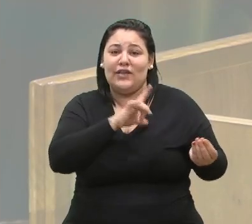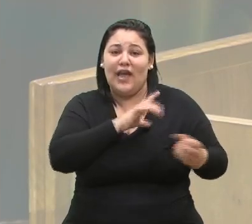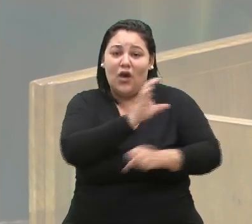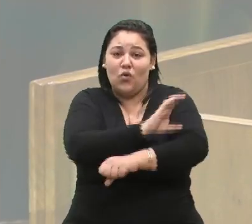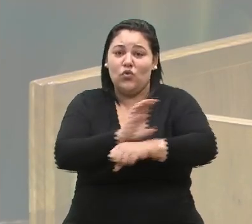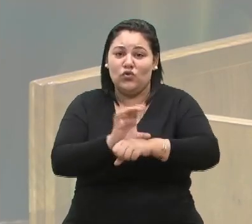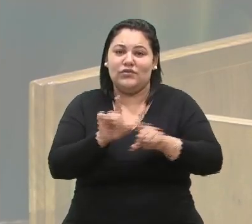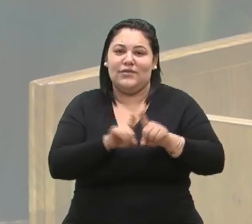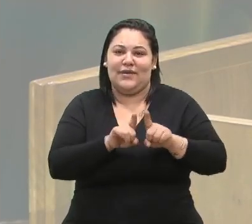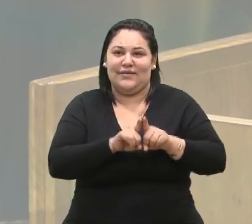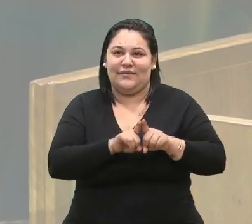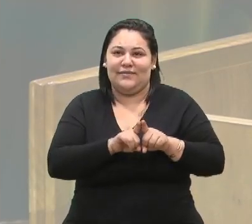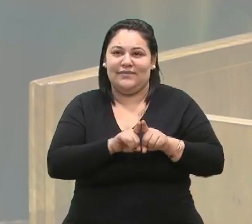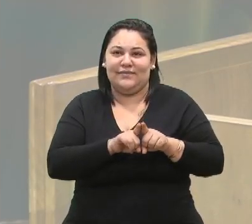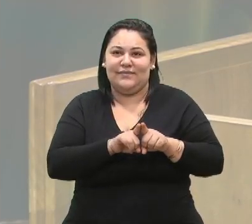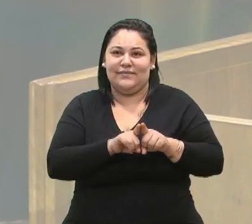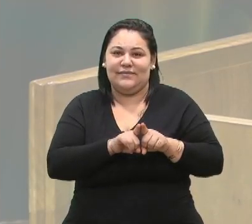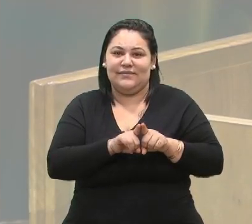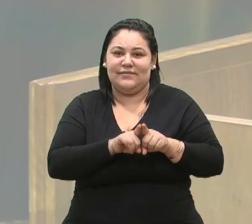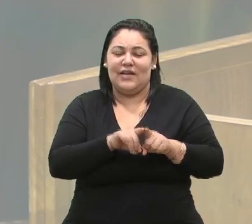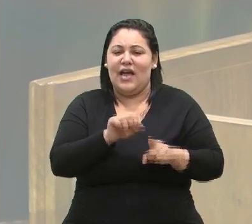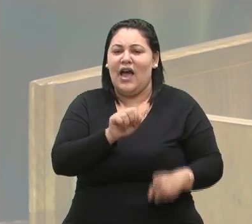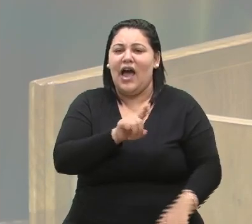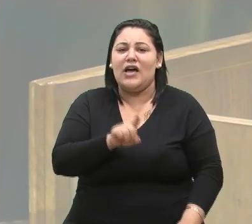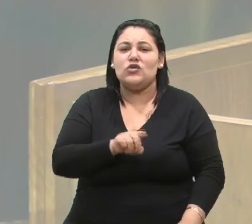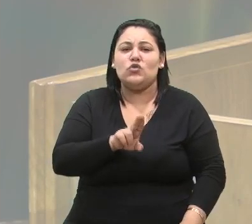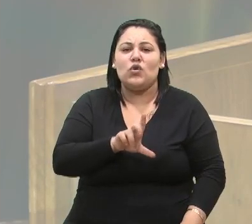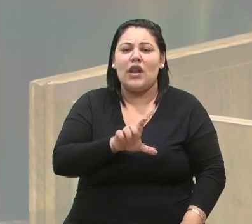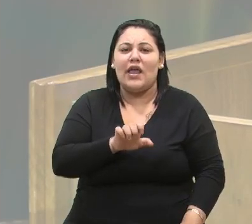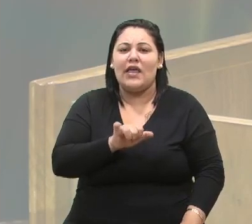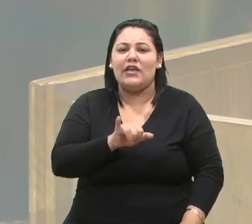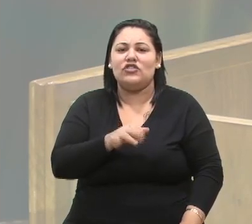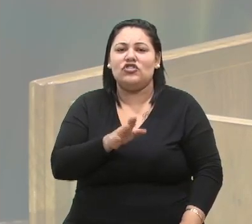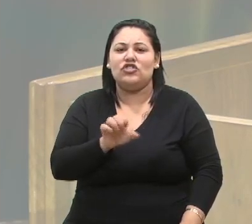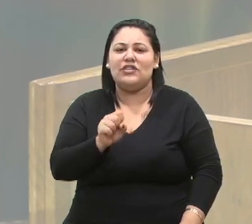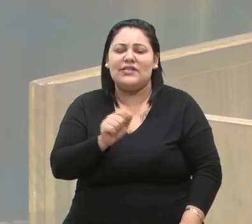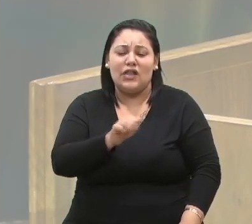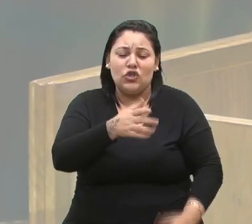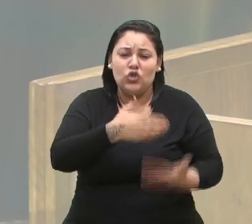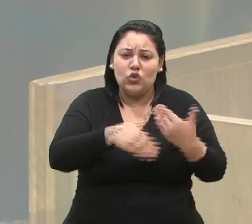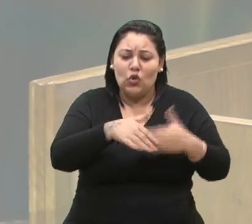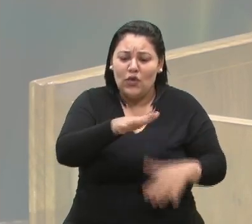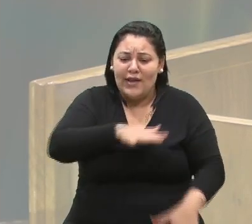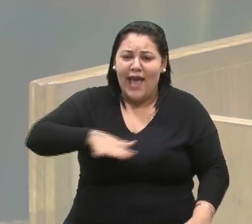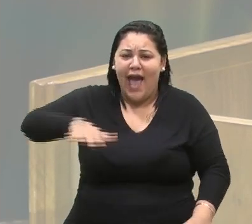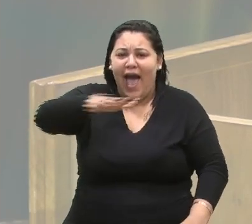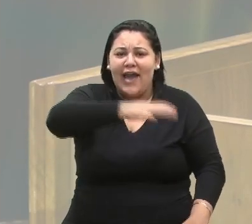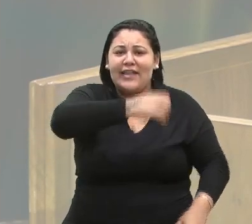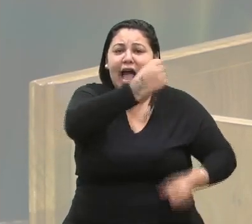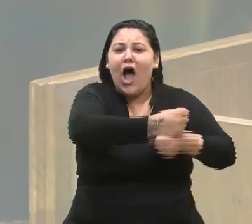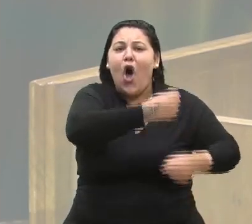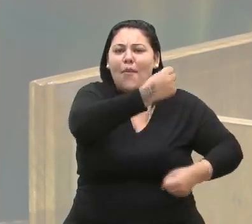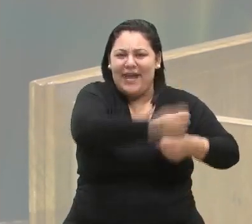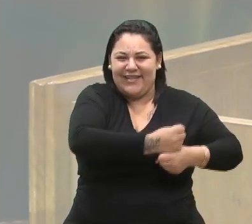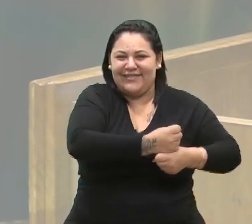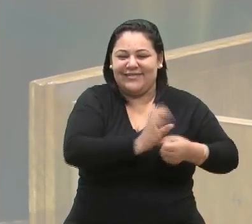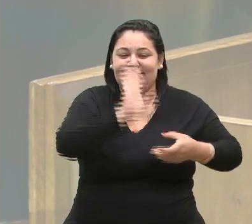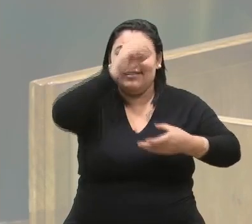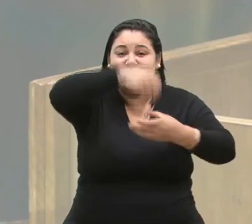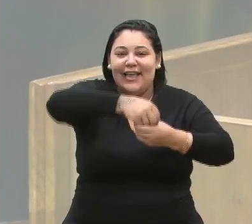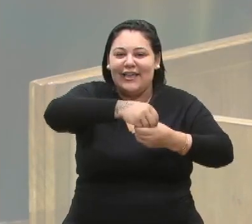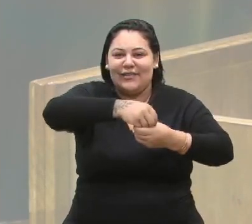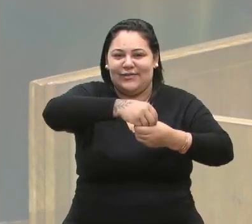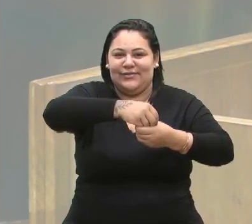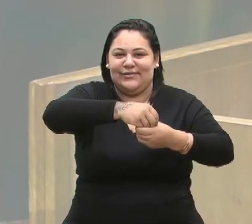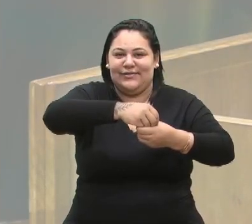cursos, azulejista, carpinteiro, pedreiro, eletricista, tudo dentro do banco. Ou nós vamos